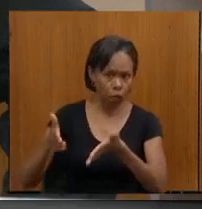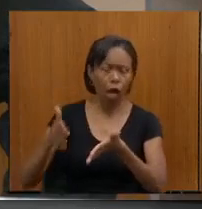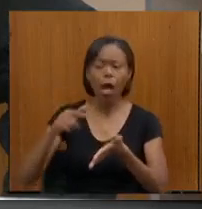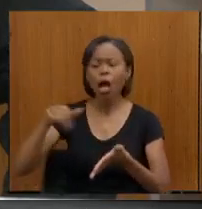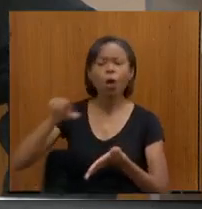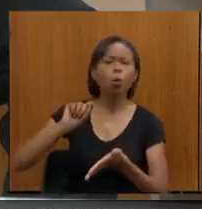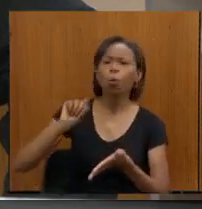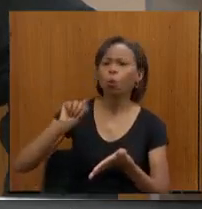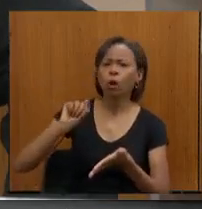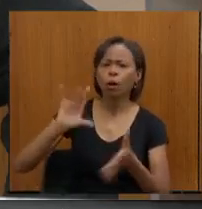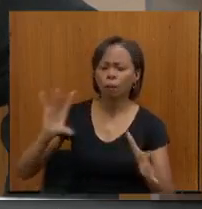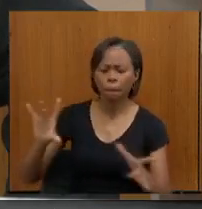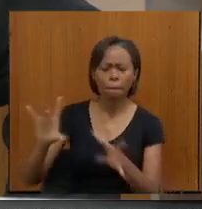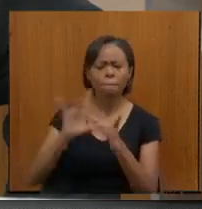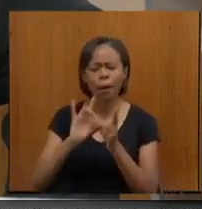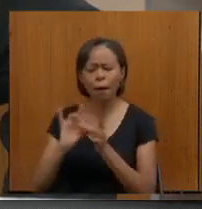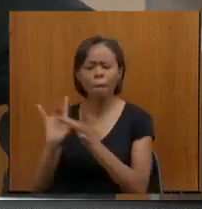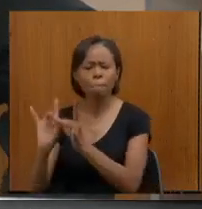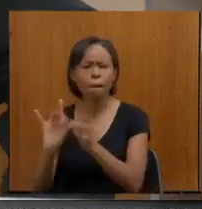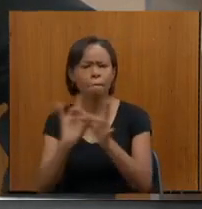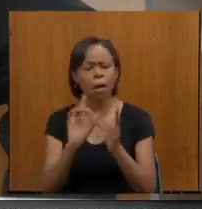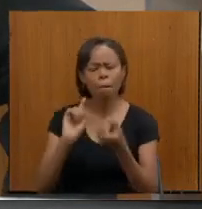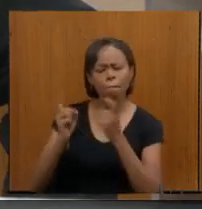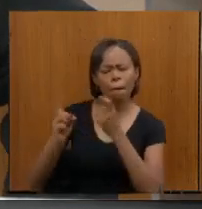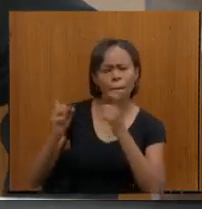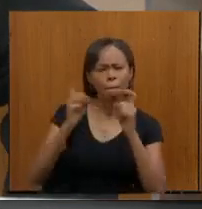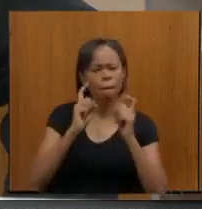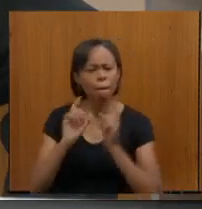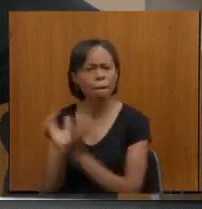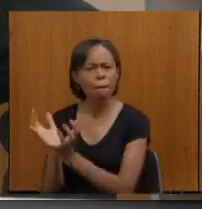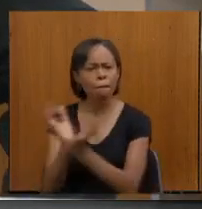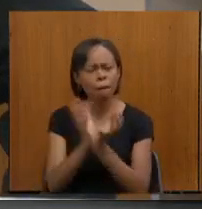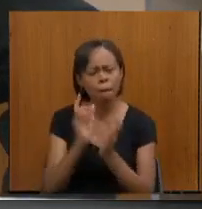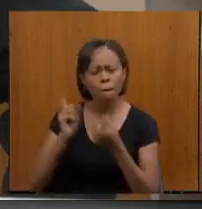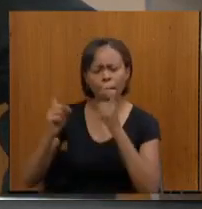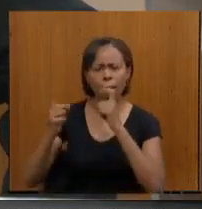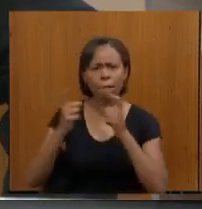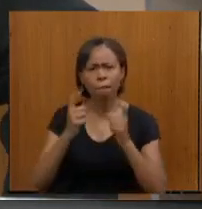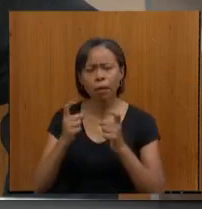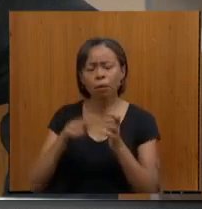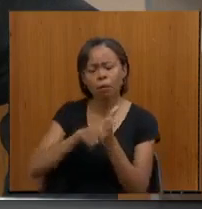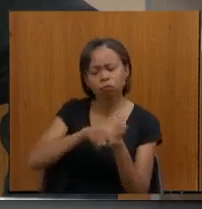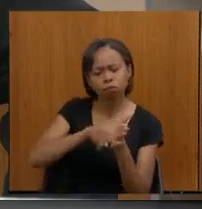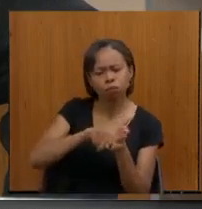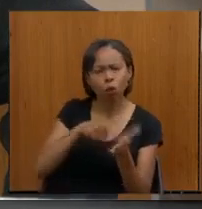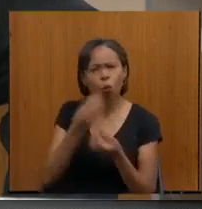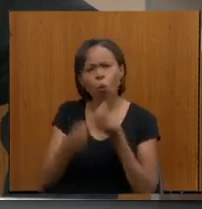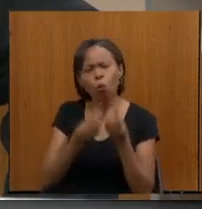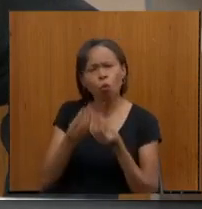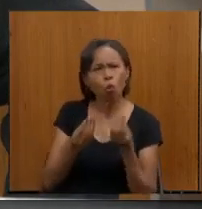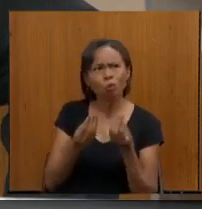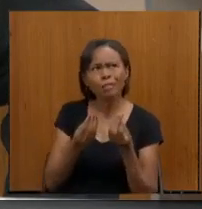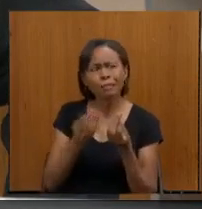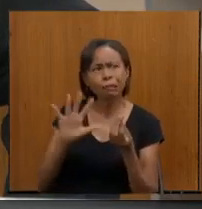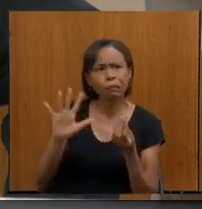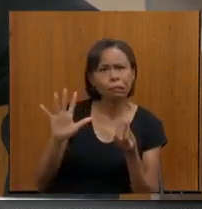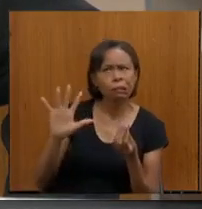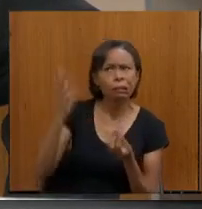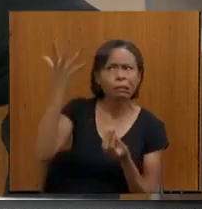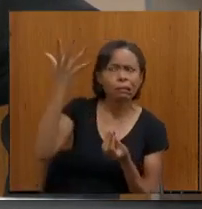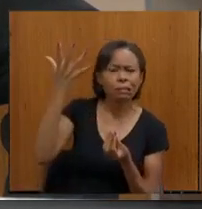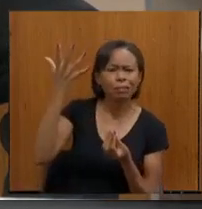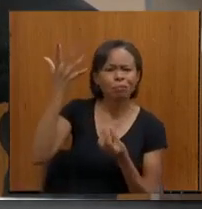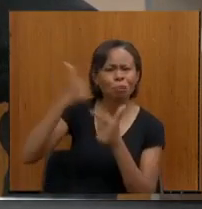começaram a formular programas e ações visando a mitigação dos efeitos das mudanças